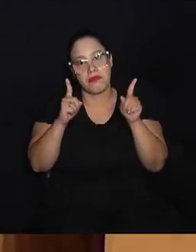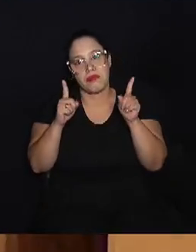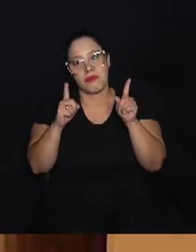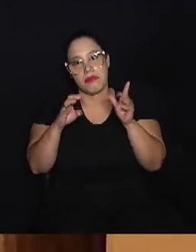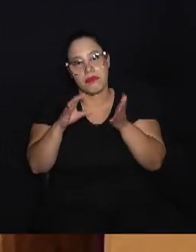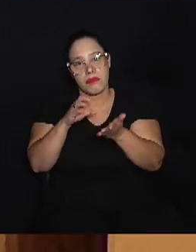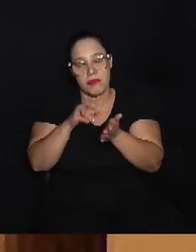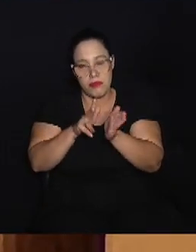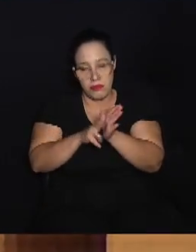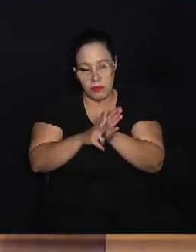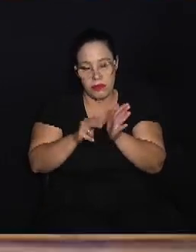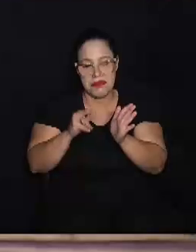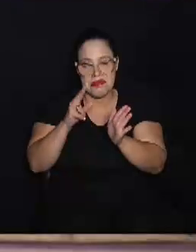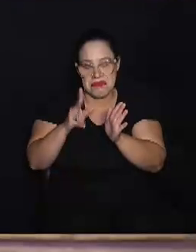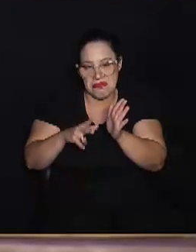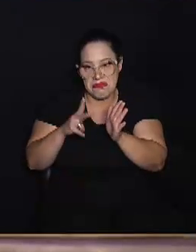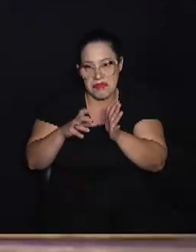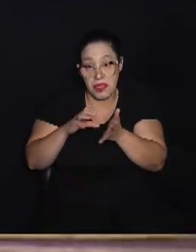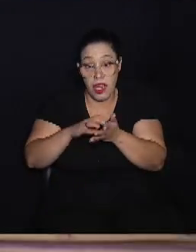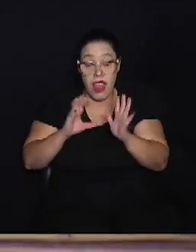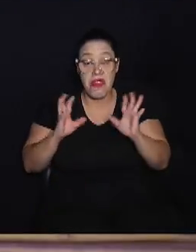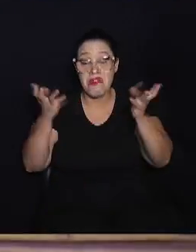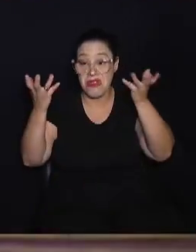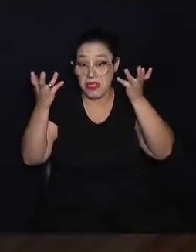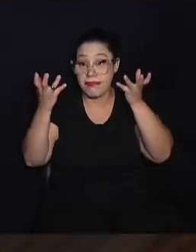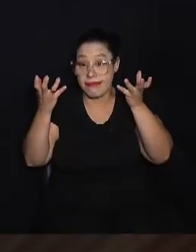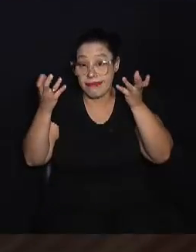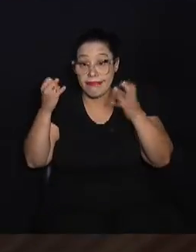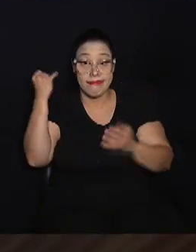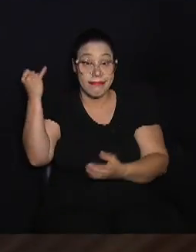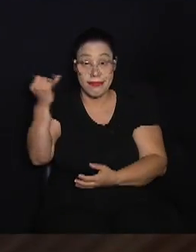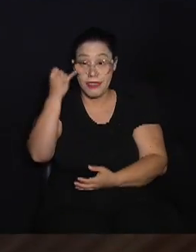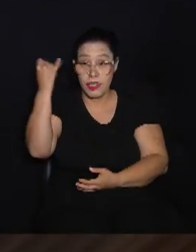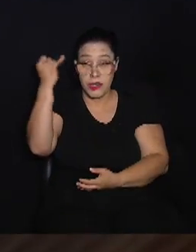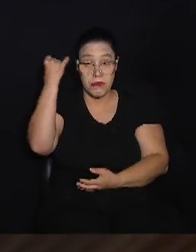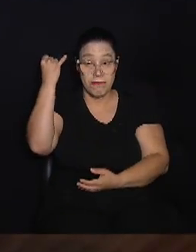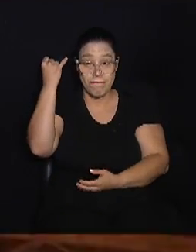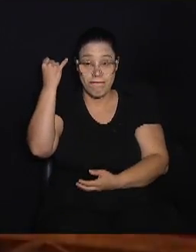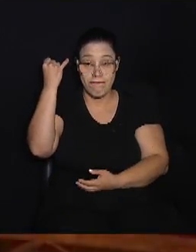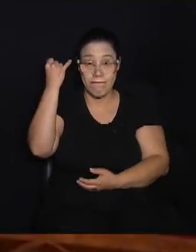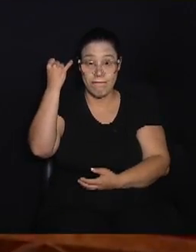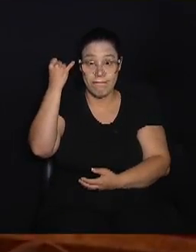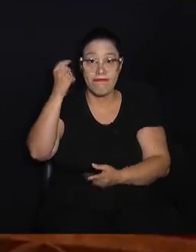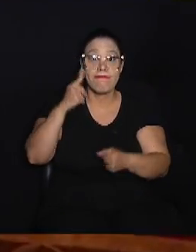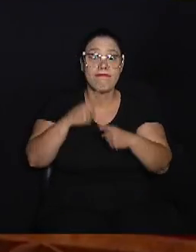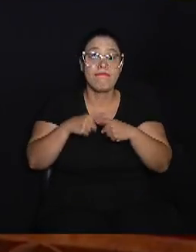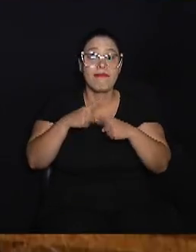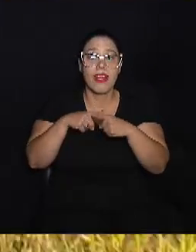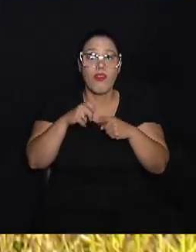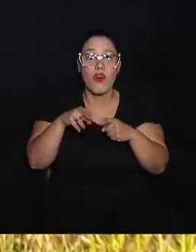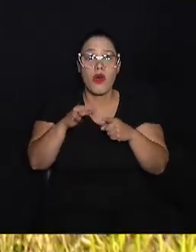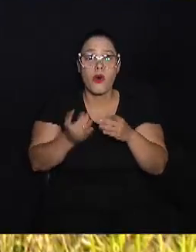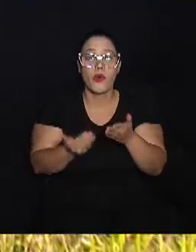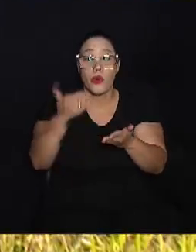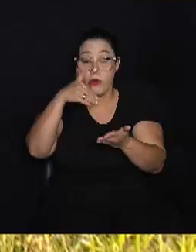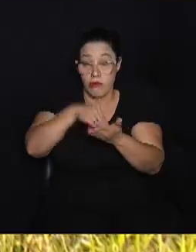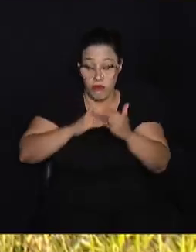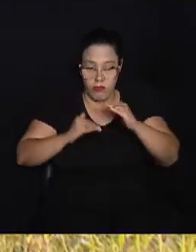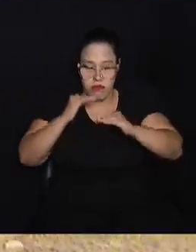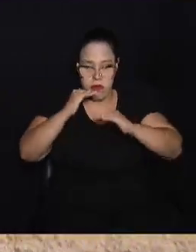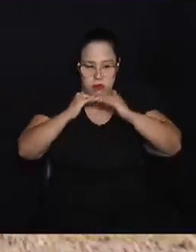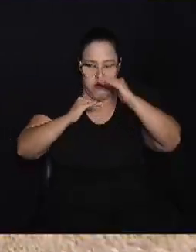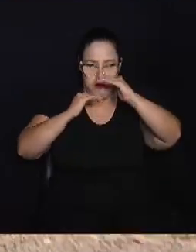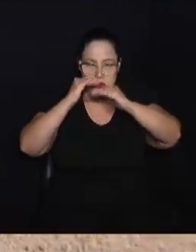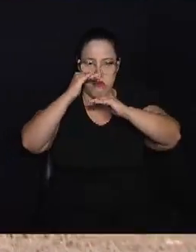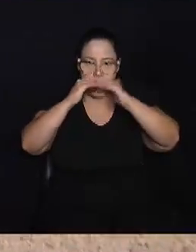espaço utilizado para os grandes eventos. A importância é muito grande, porque a ferrovia trouxe o desenvolvimento na